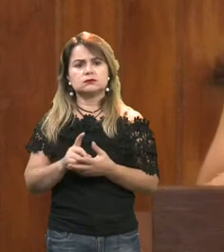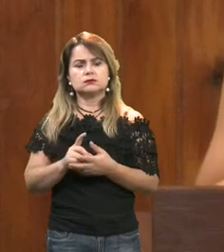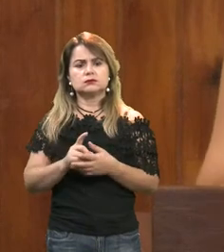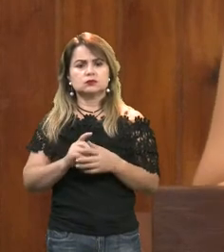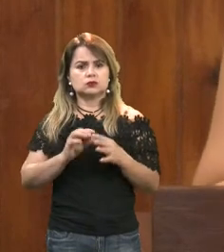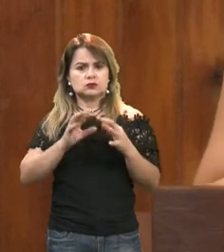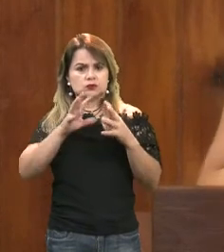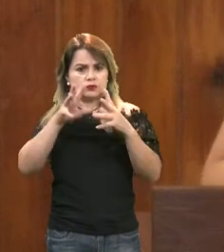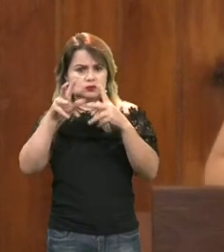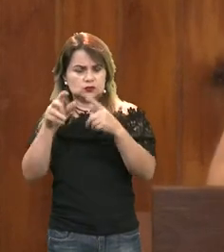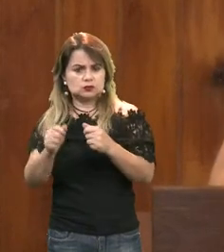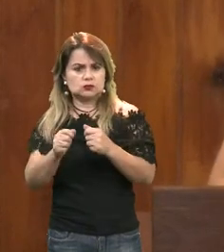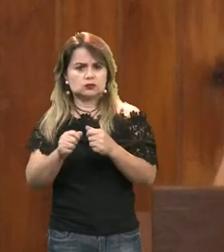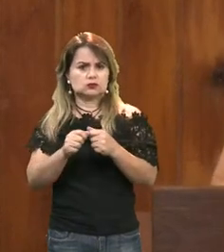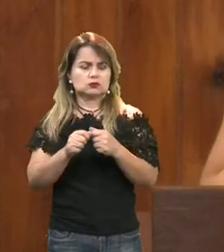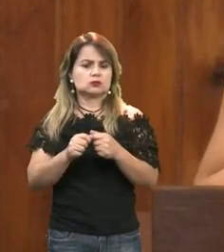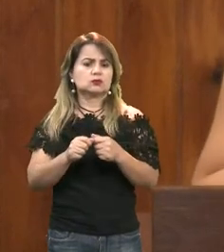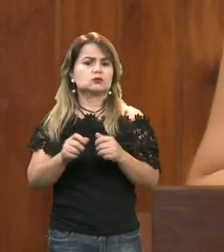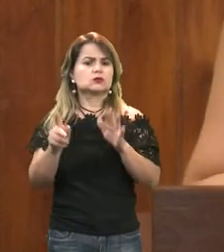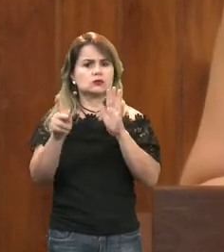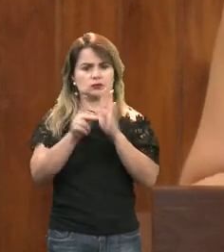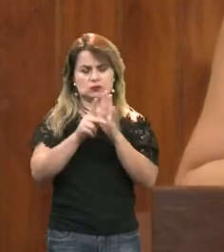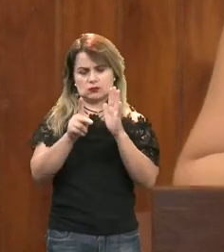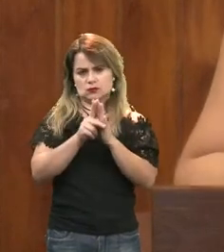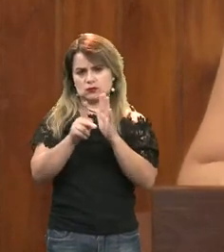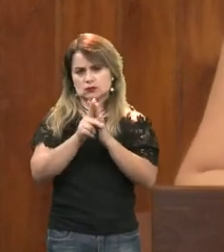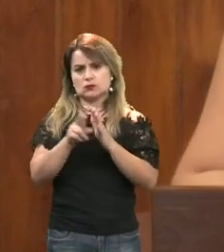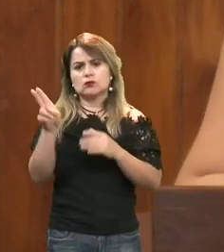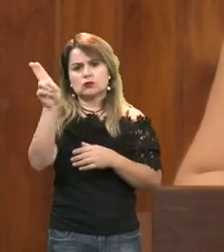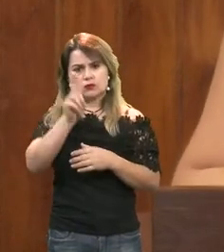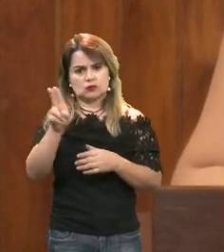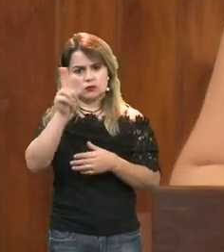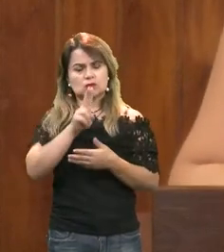todas as vedações para fins medicinais.